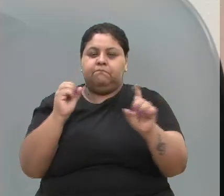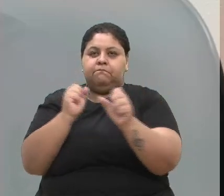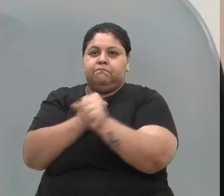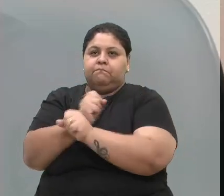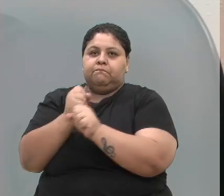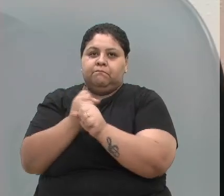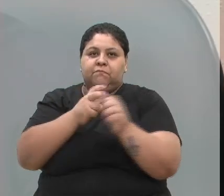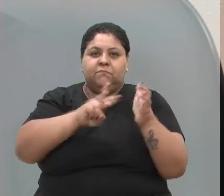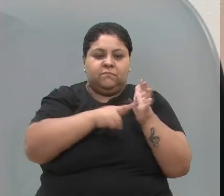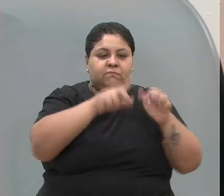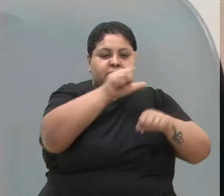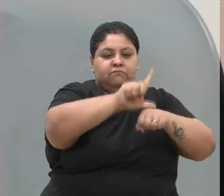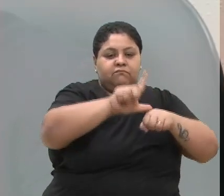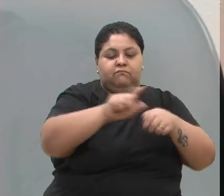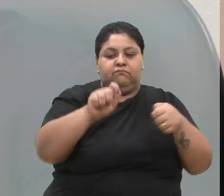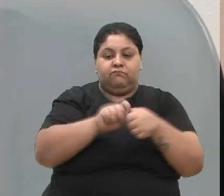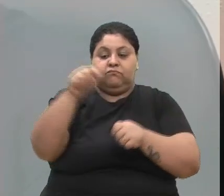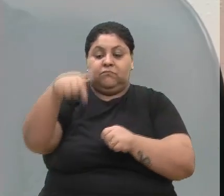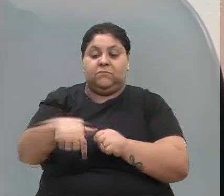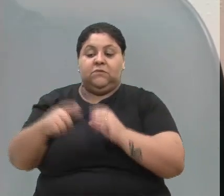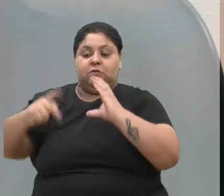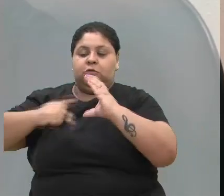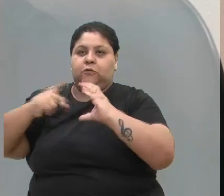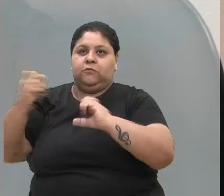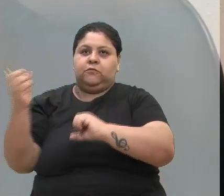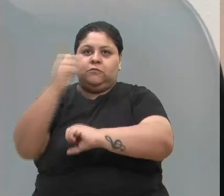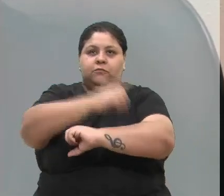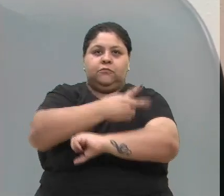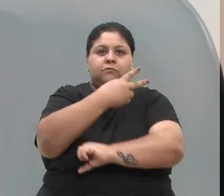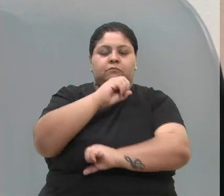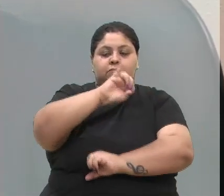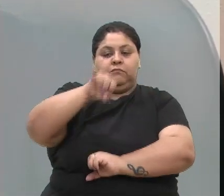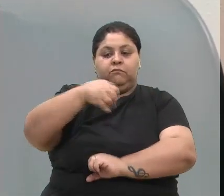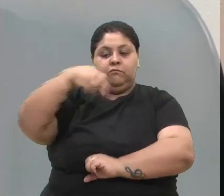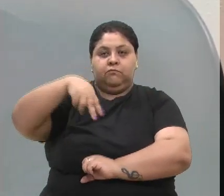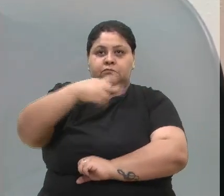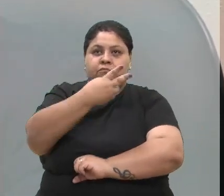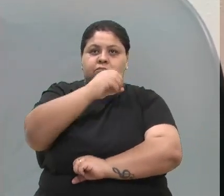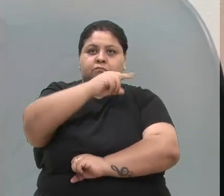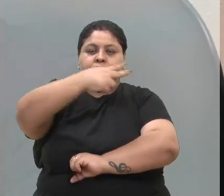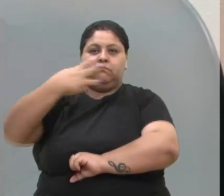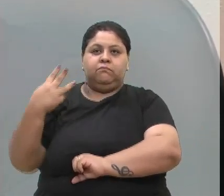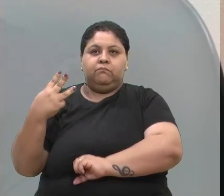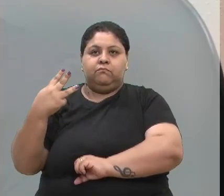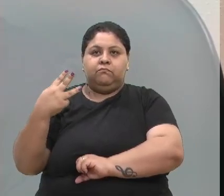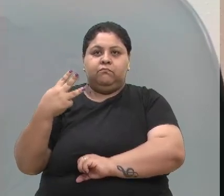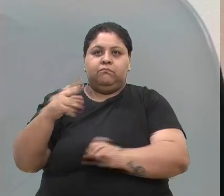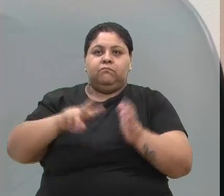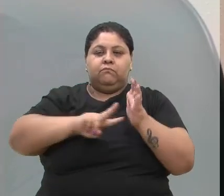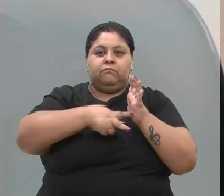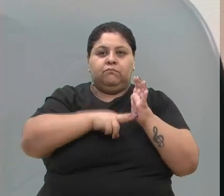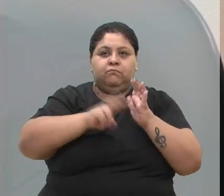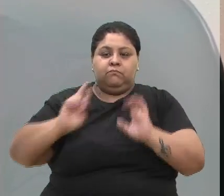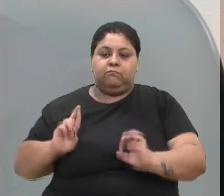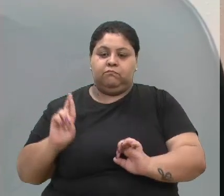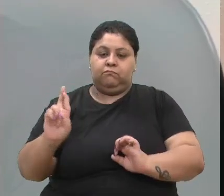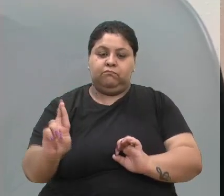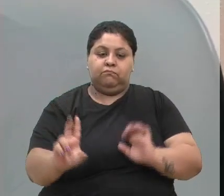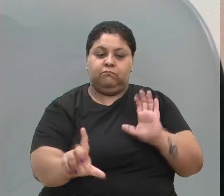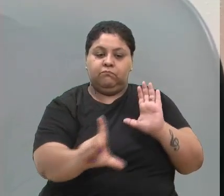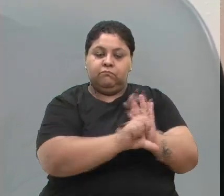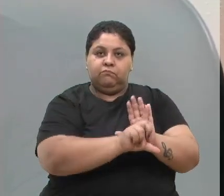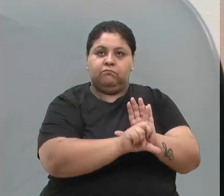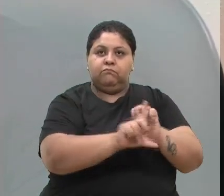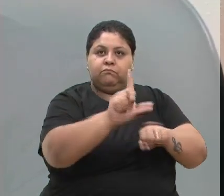Cindy Lojas, a serem realizada na Câmara de Vereadores no dia 20 de junho de 2024. O Cindy Lojas é um representante legal do comércio